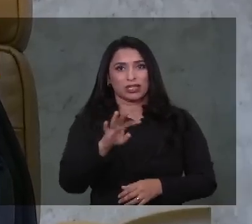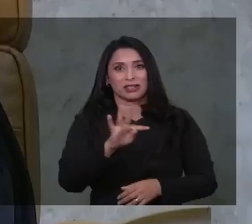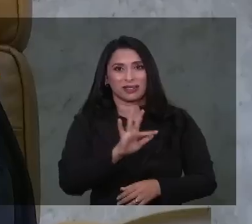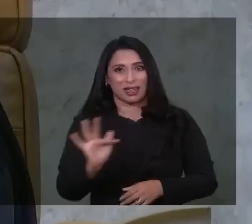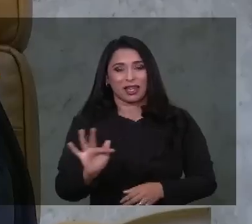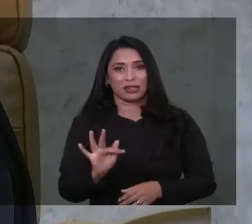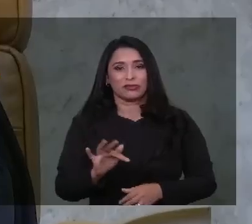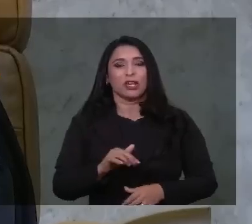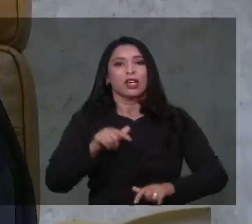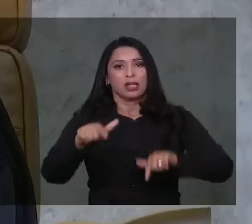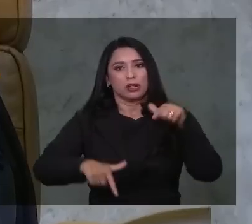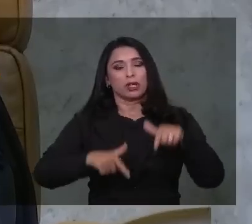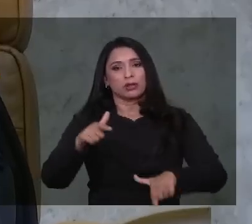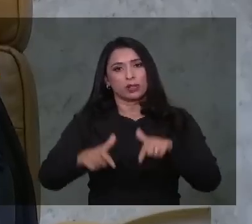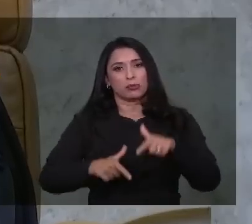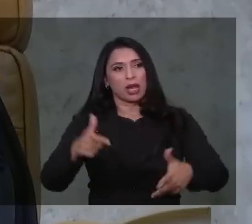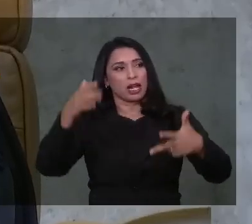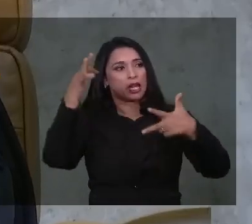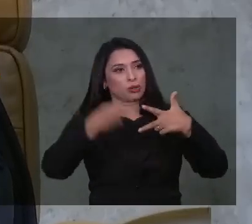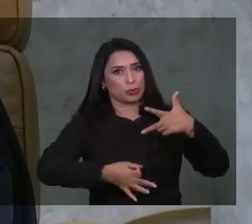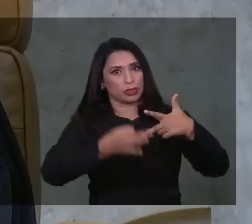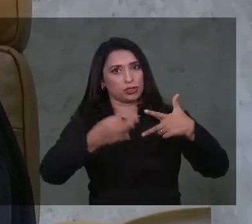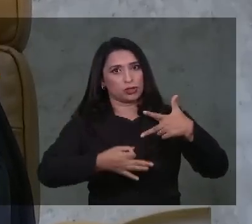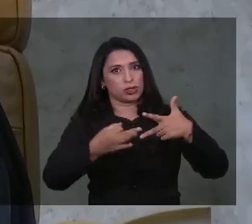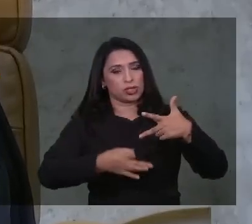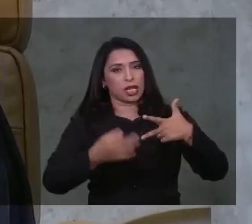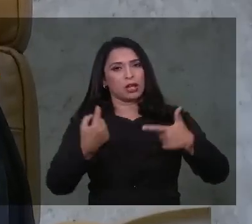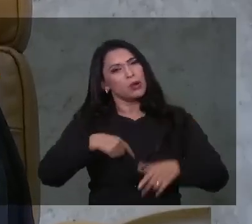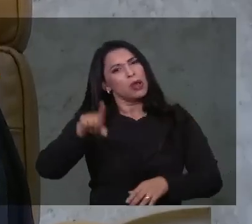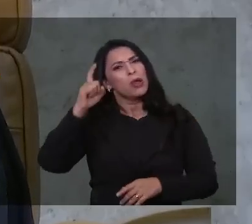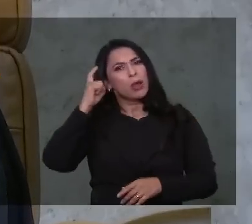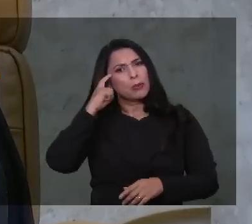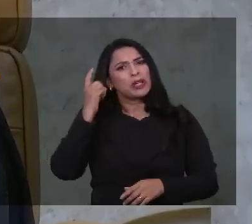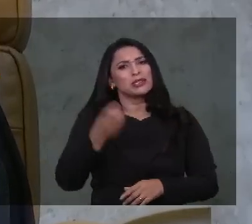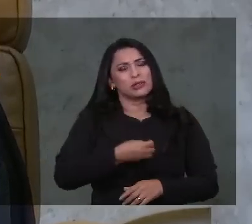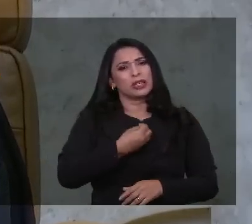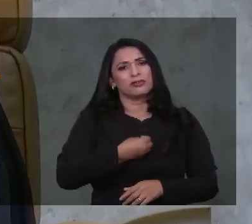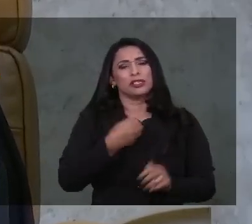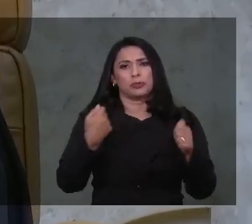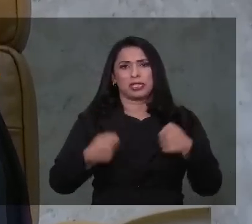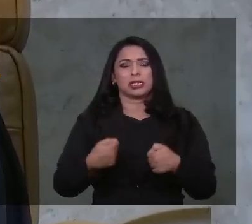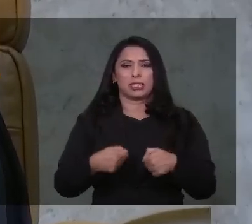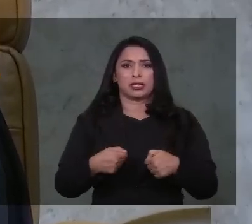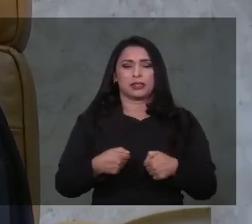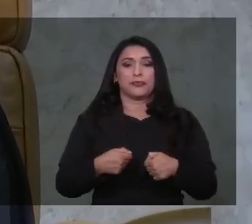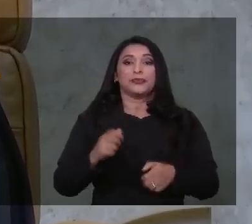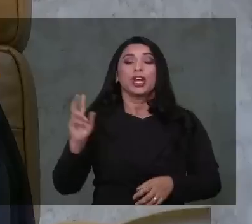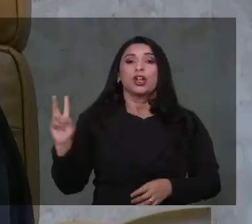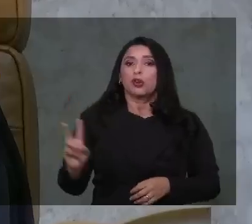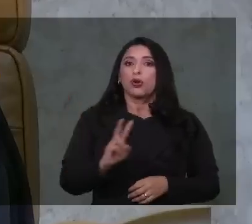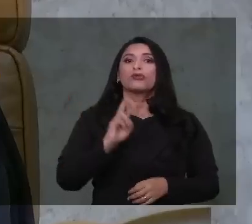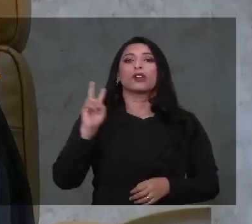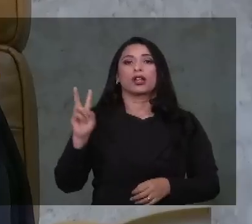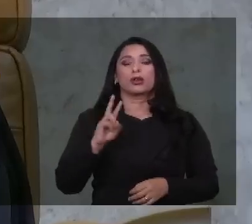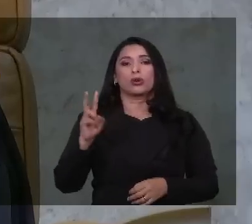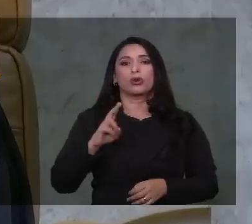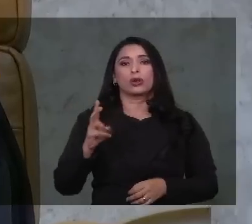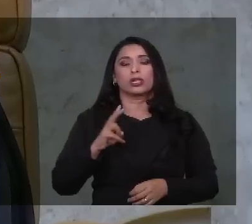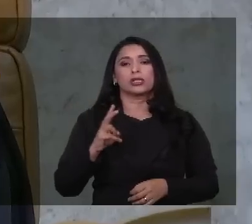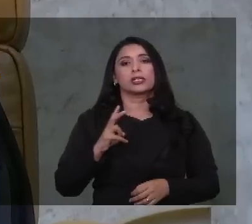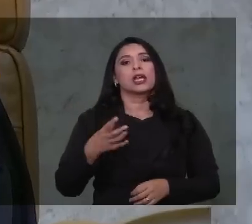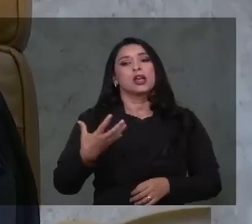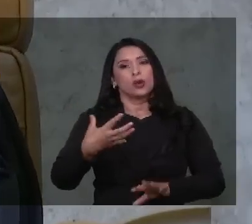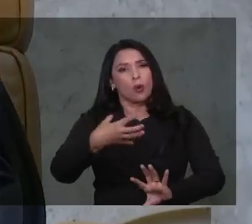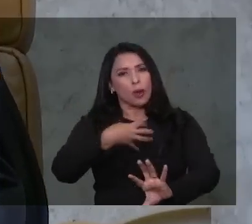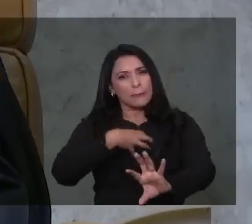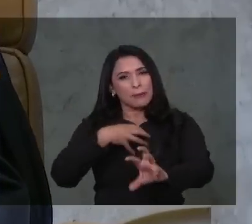Poder Judiciário Brasileiro da forma como acho que a vida deve ser vivida, com valores, com empatia,